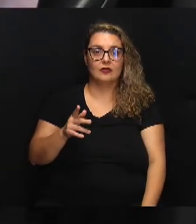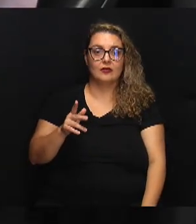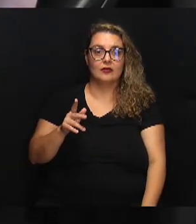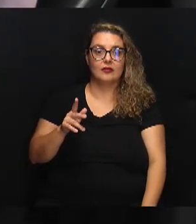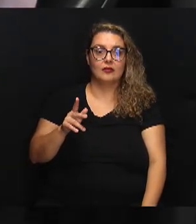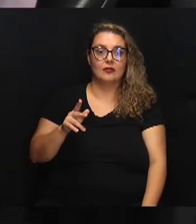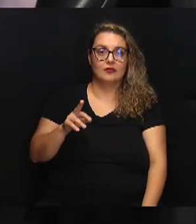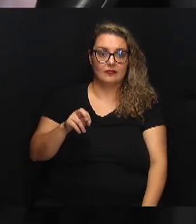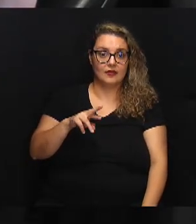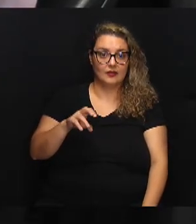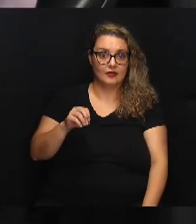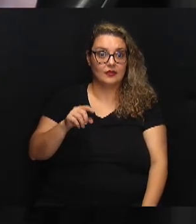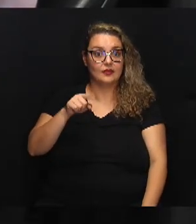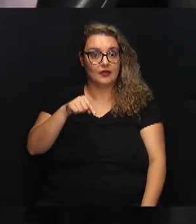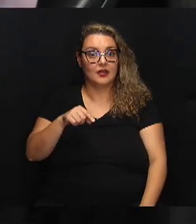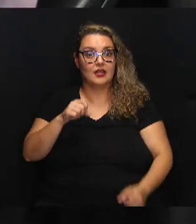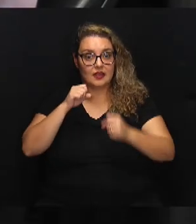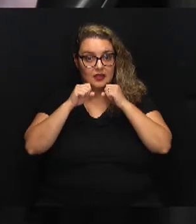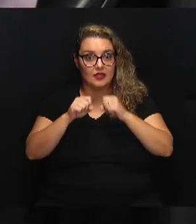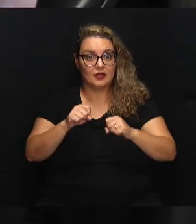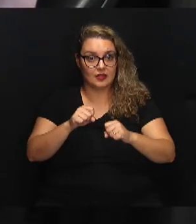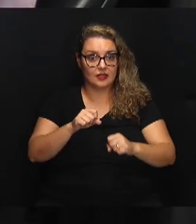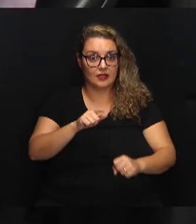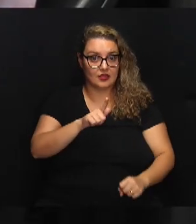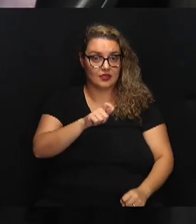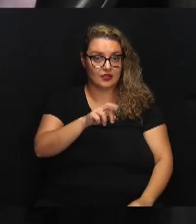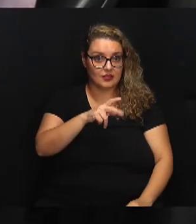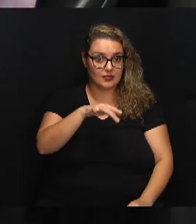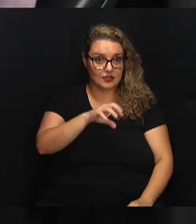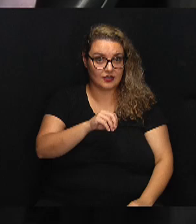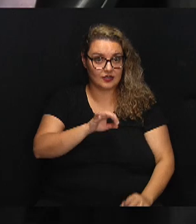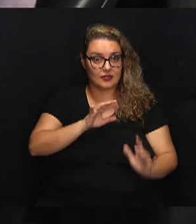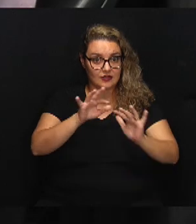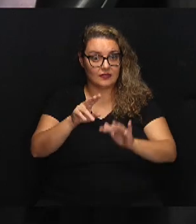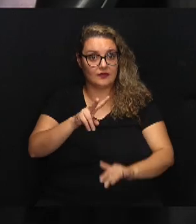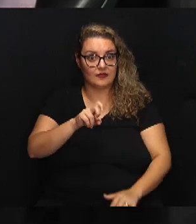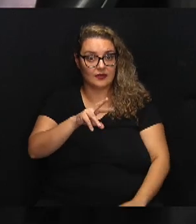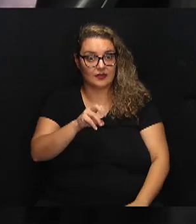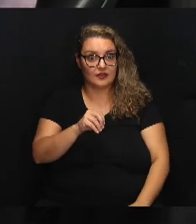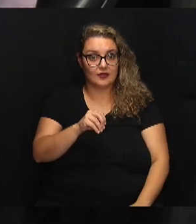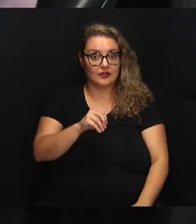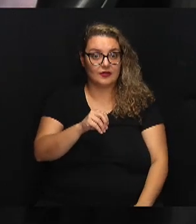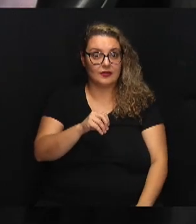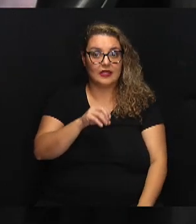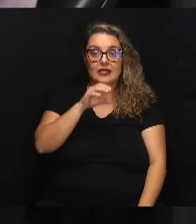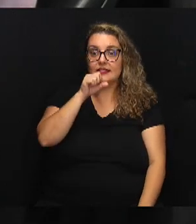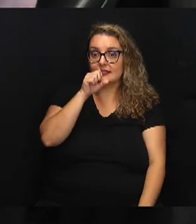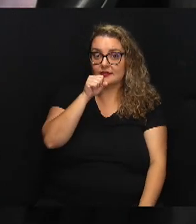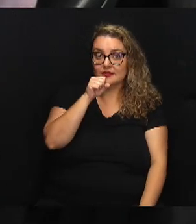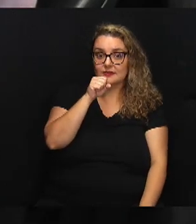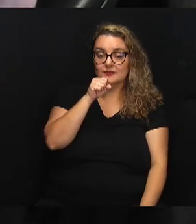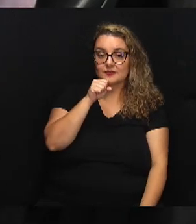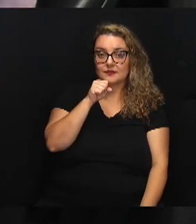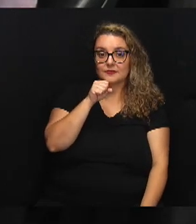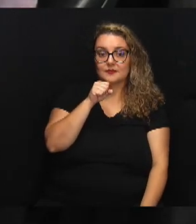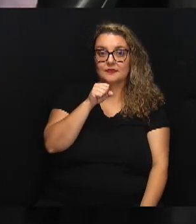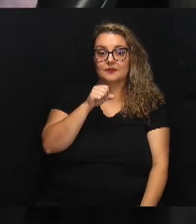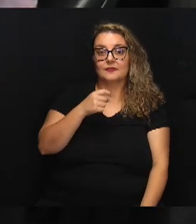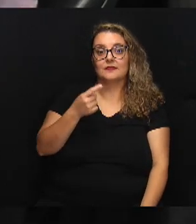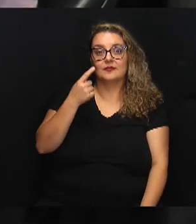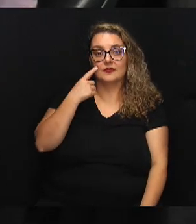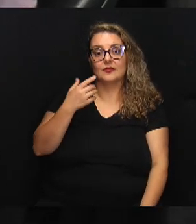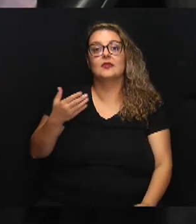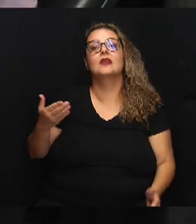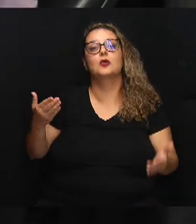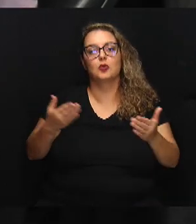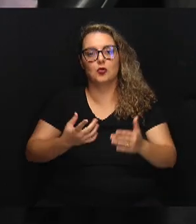do Wagner, tá aqui. Gerson desce que dia, Verô, você lembra? Sábado. Ó, então hoje